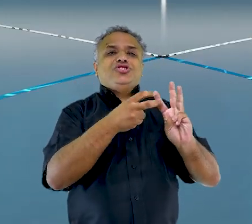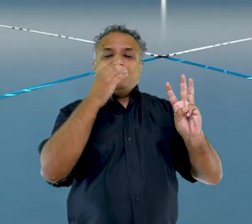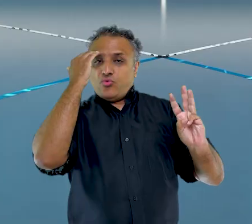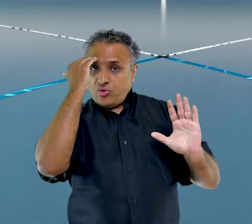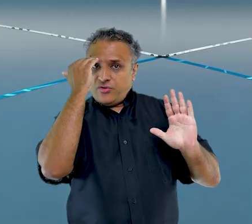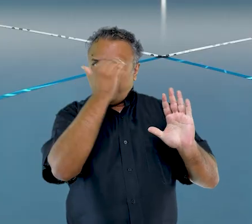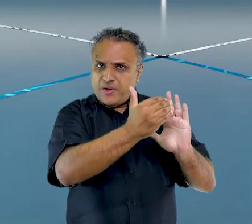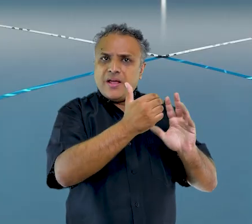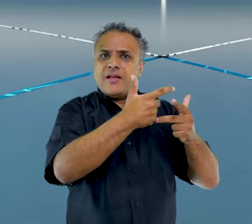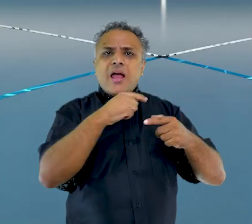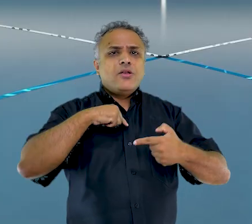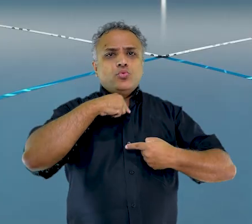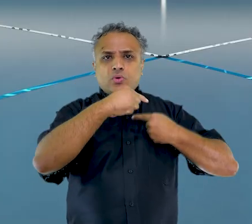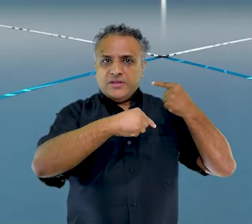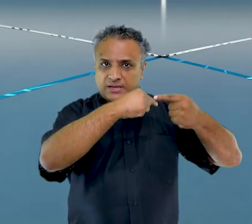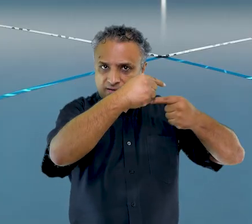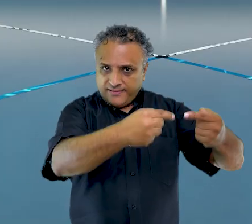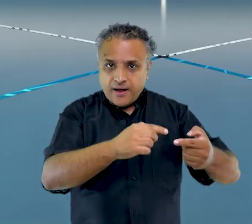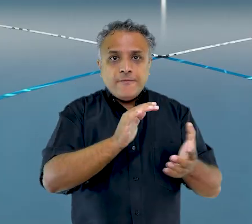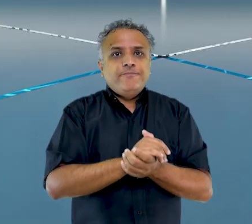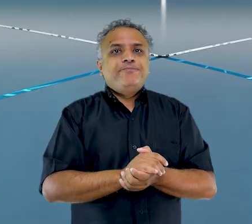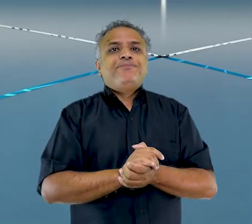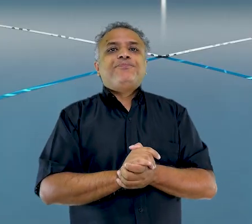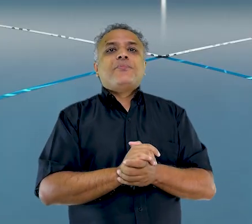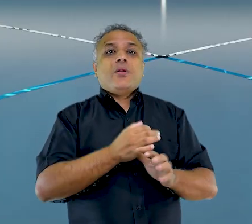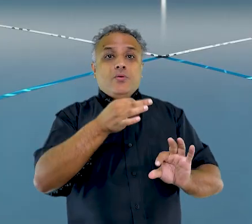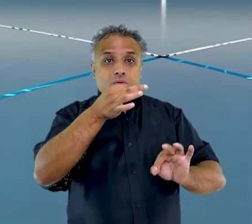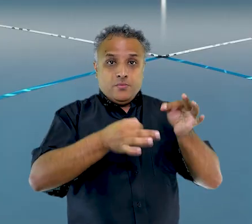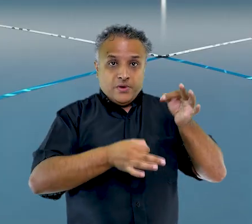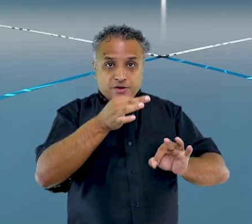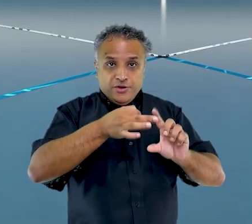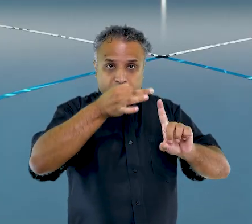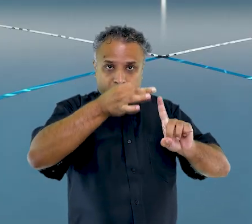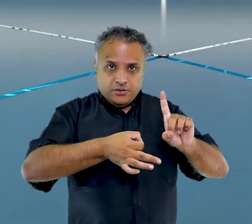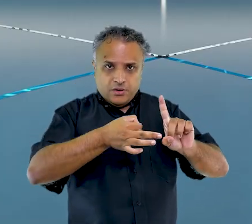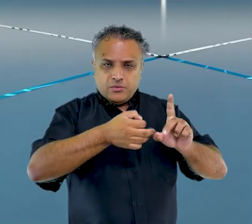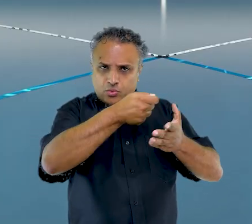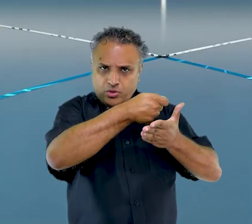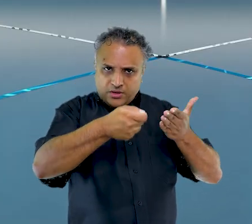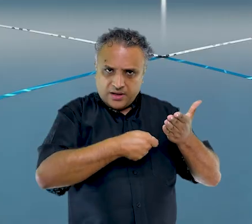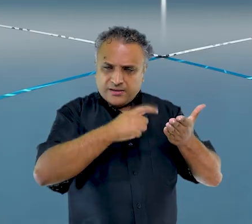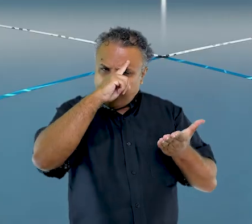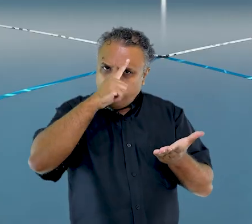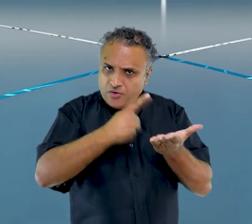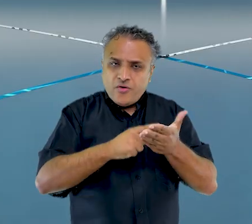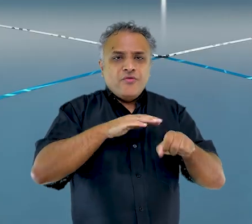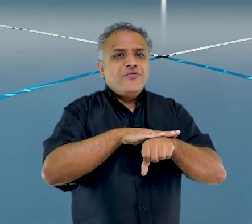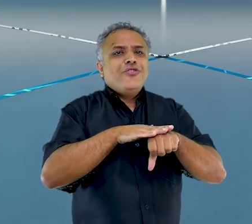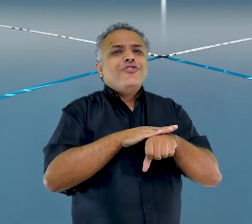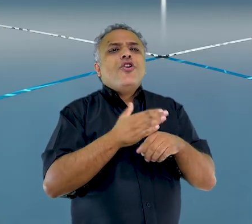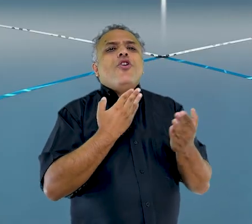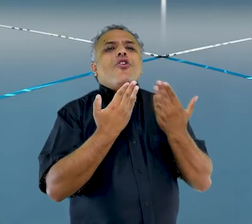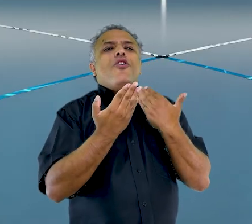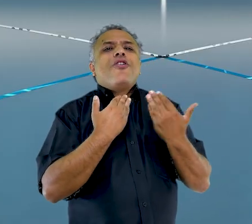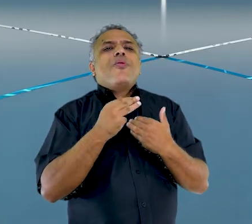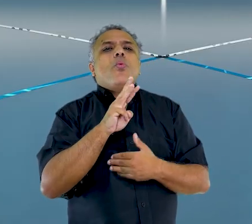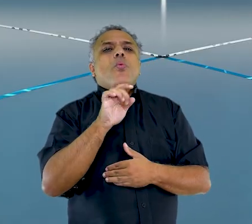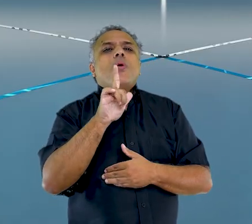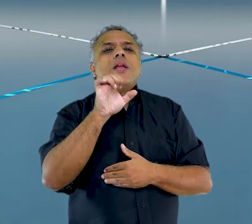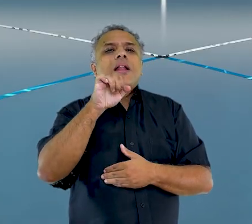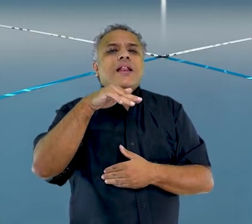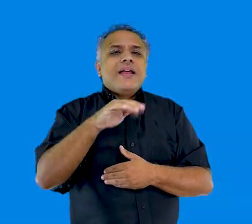suas tradições. O magistrado relator dessa decisão conversou com o repórter William Nascimento sobre o tema no